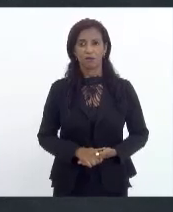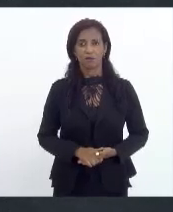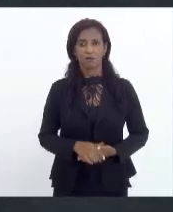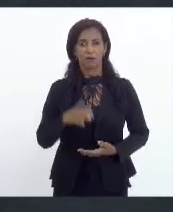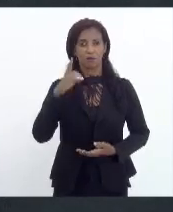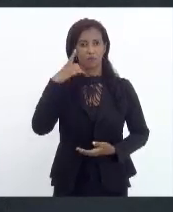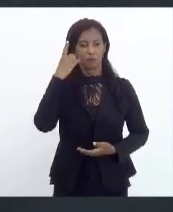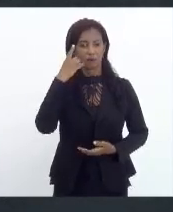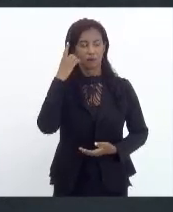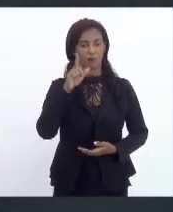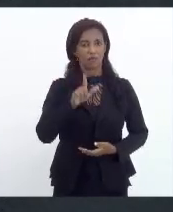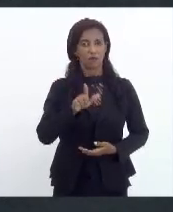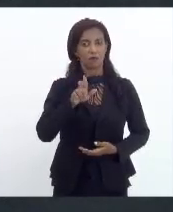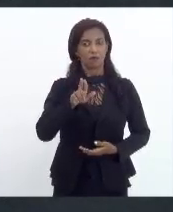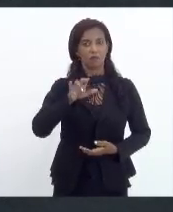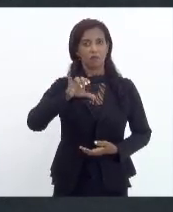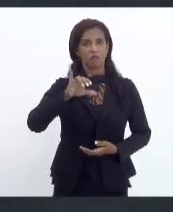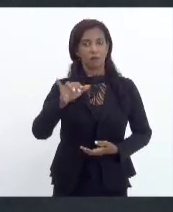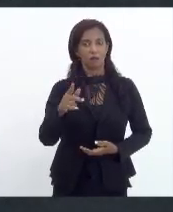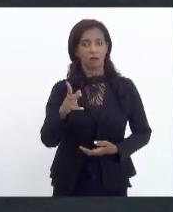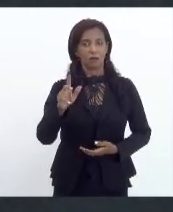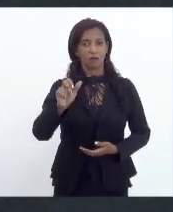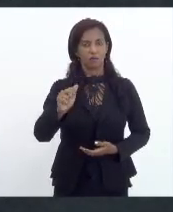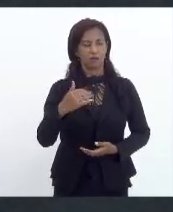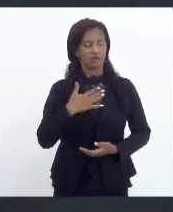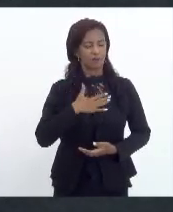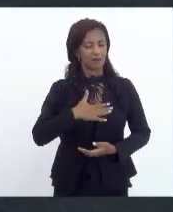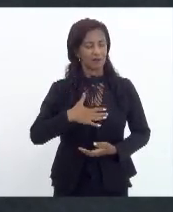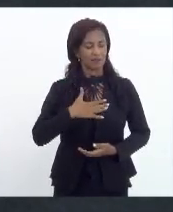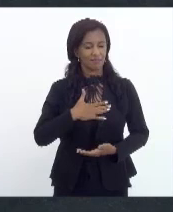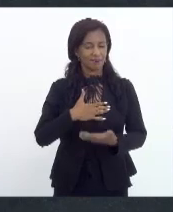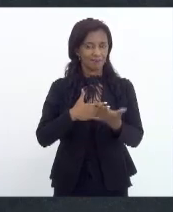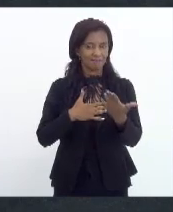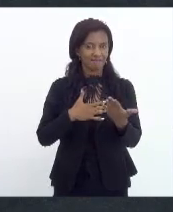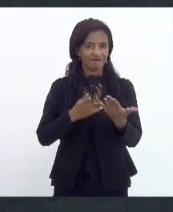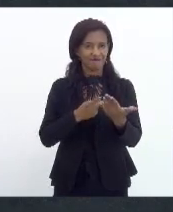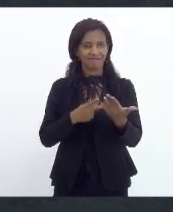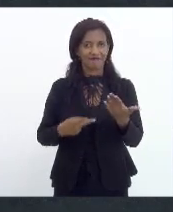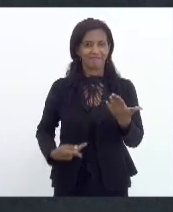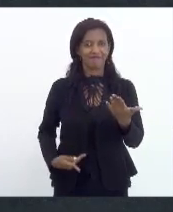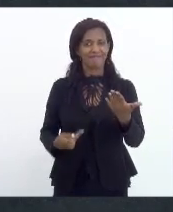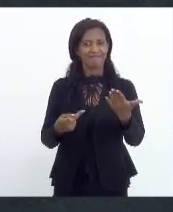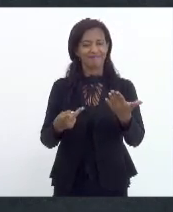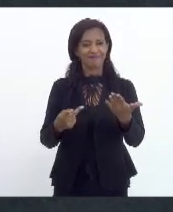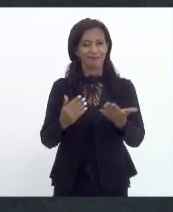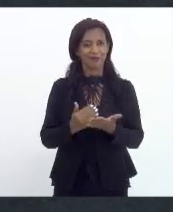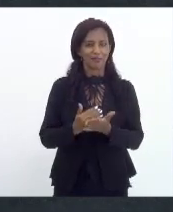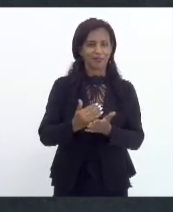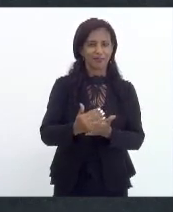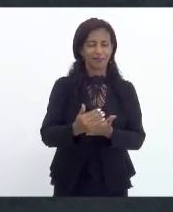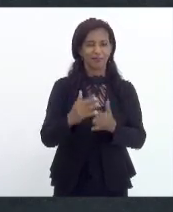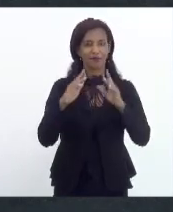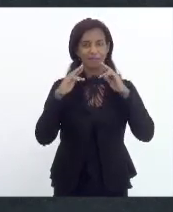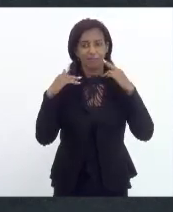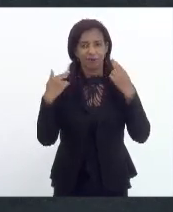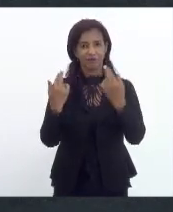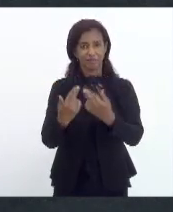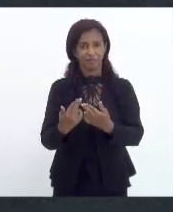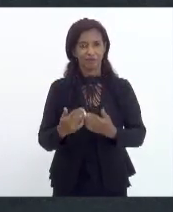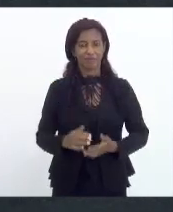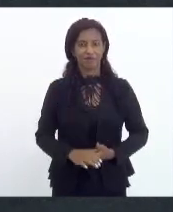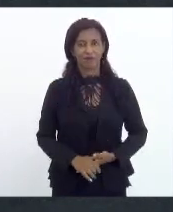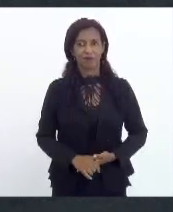a deputada Lucinha é um prazer pela presidindo o expediente inicial